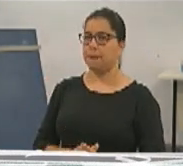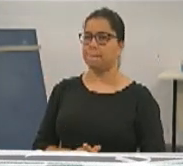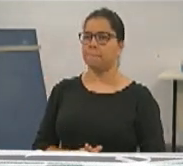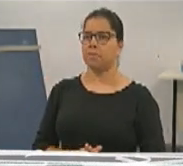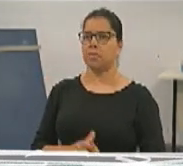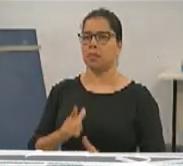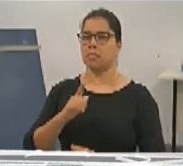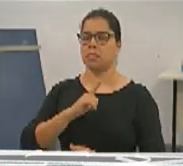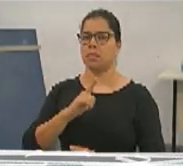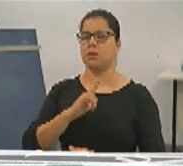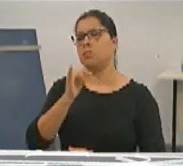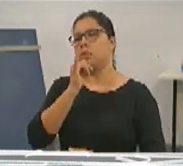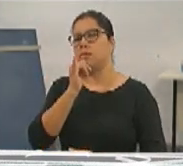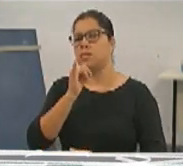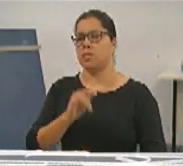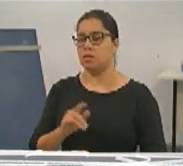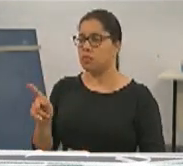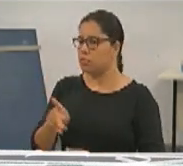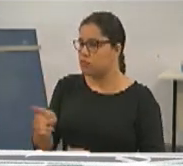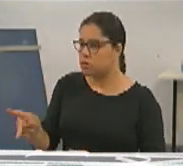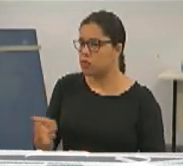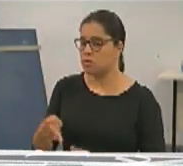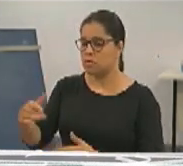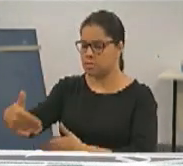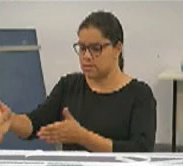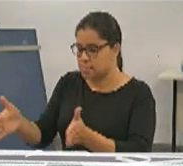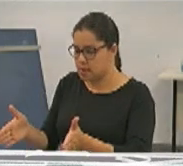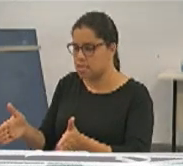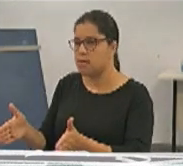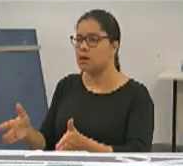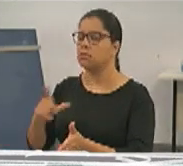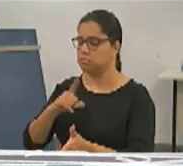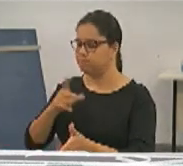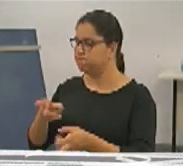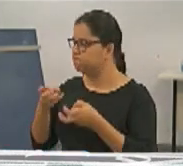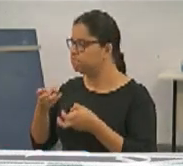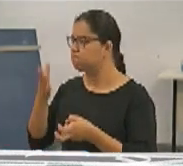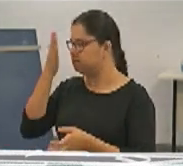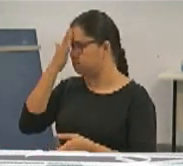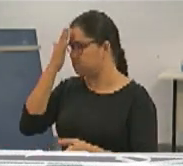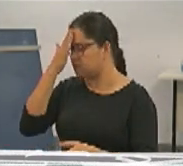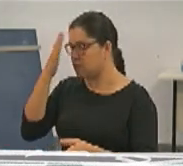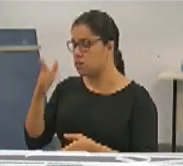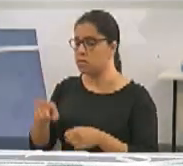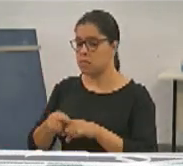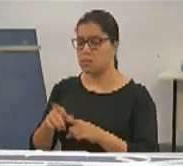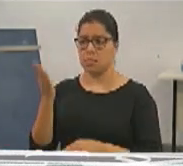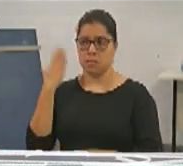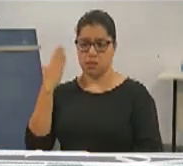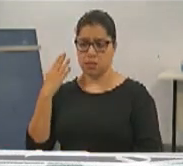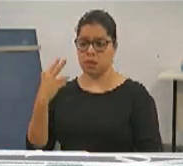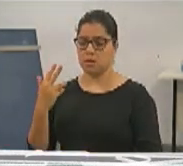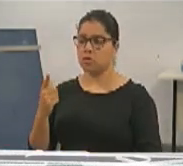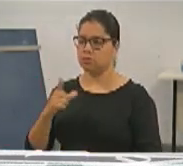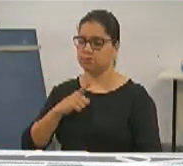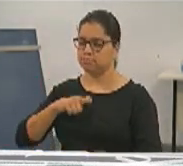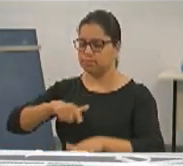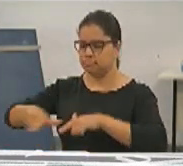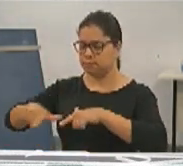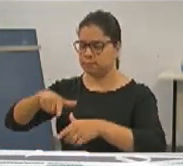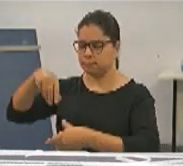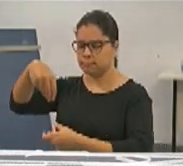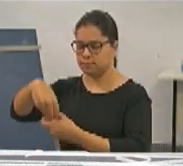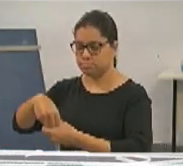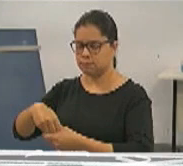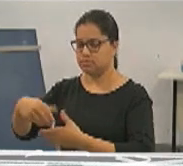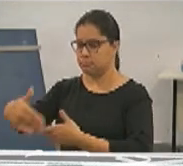na ponta, né, aos professores que estão em sala de aula, eu, embora ocupasse cargos na administração da universidade, eu